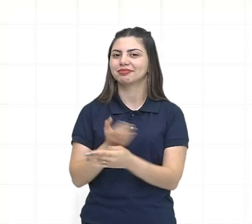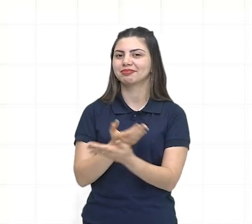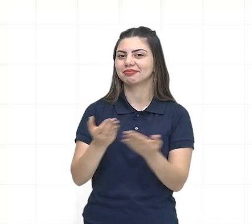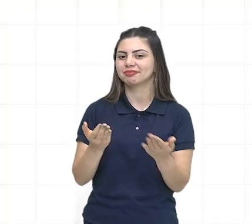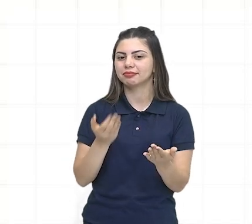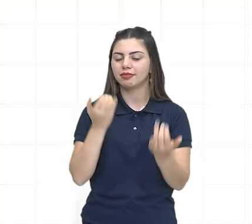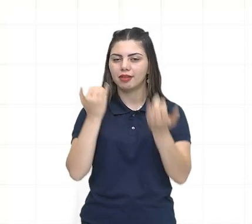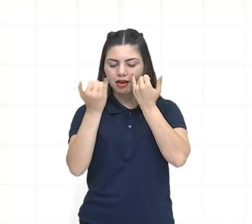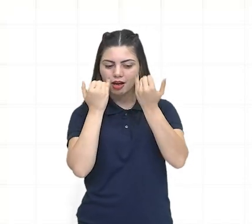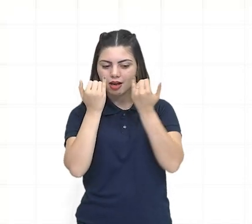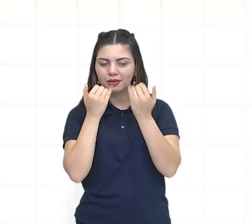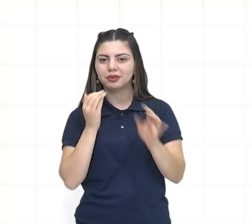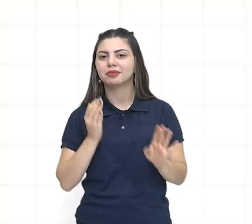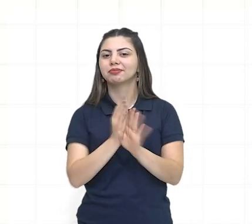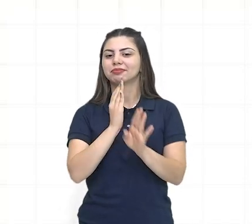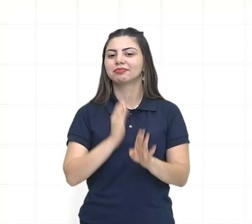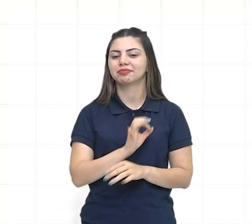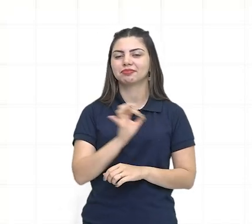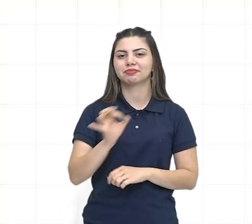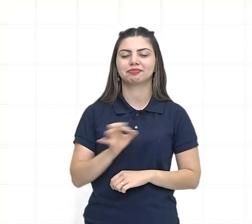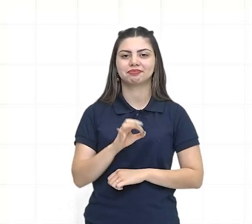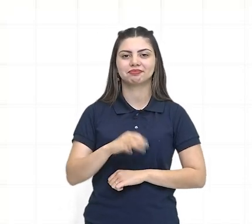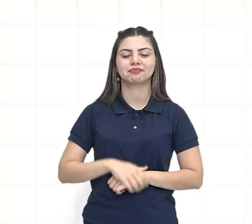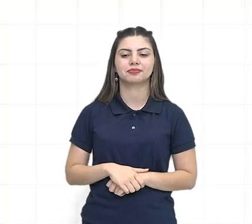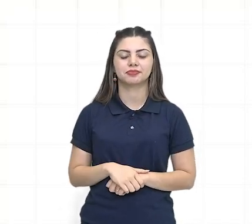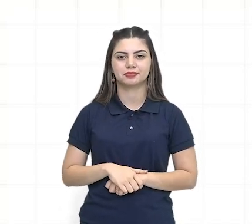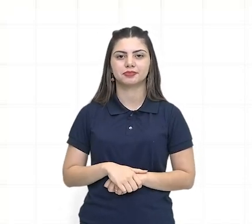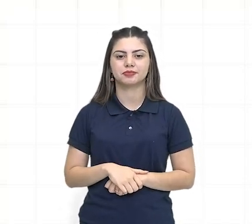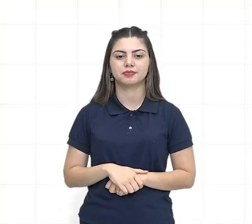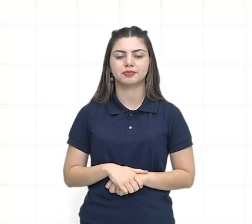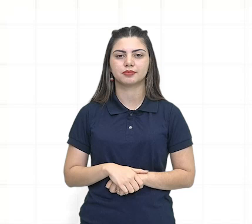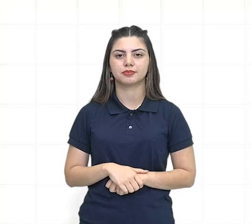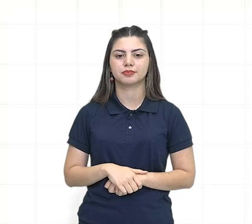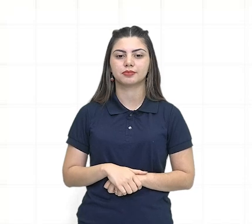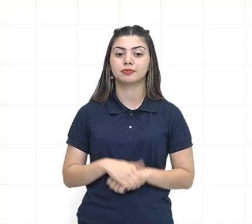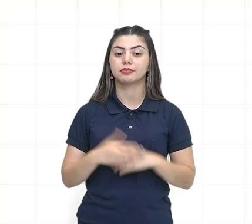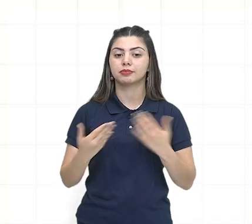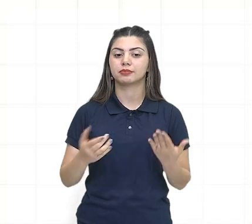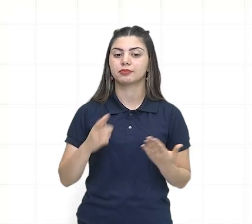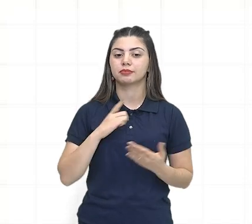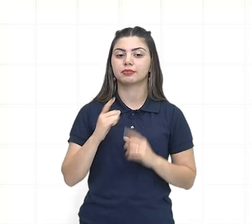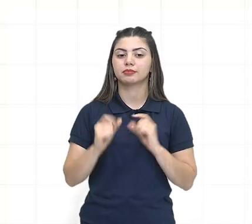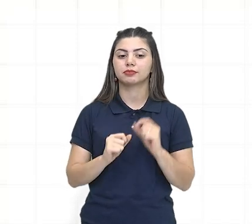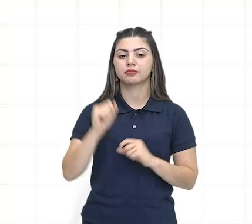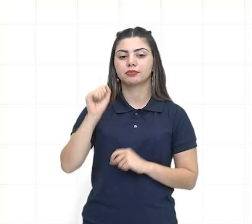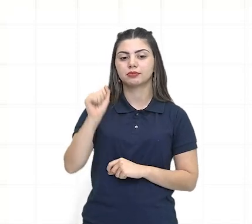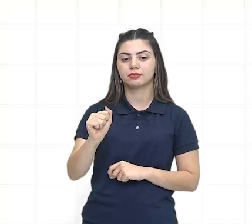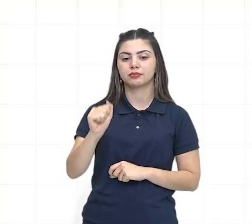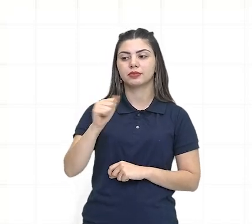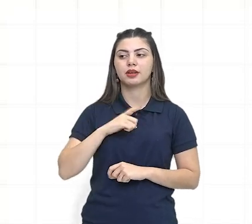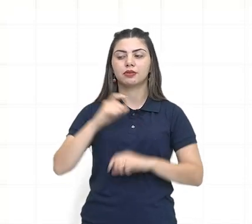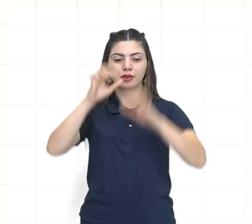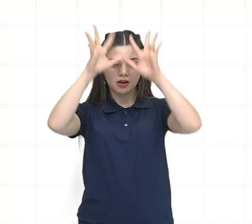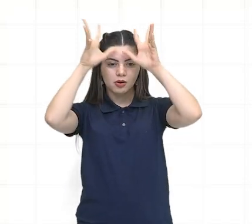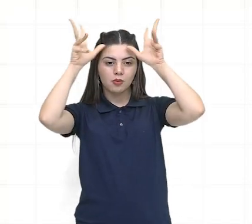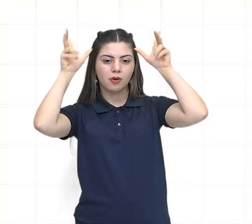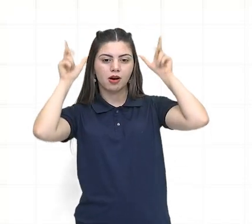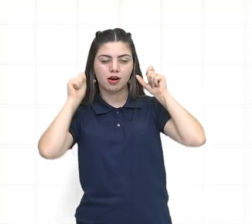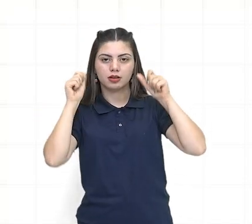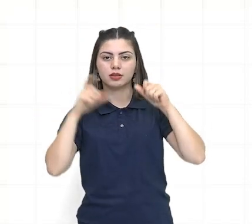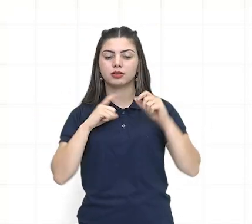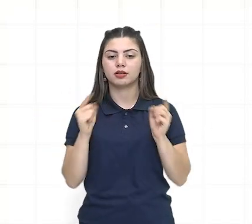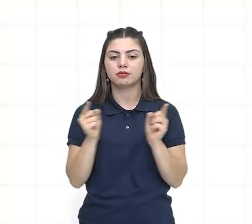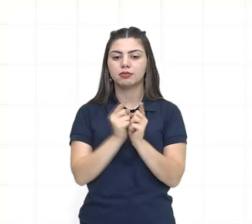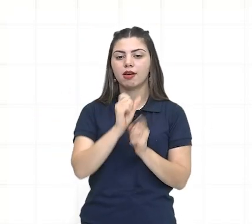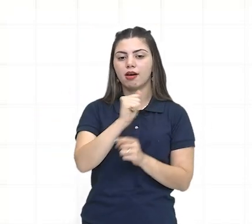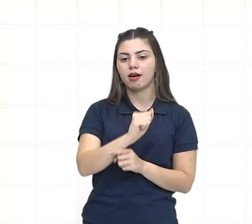das informações em relação à sua posição. Então temos aqui em ordem alfabética, né? Acre, a sigla